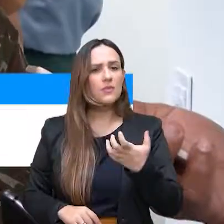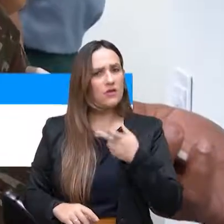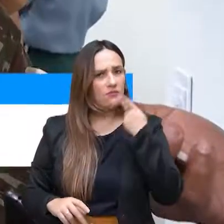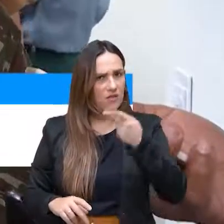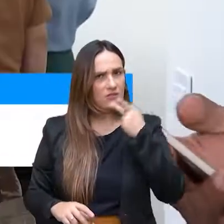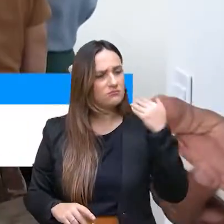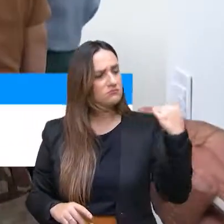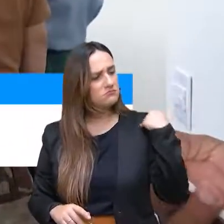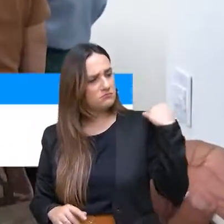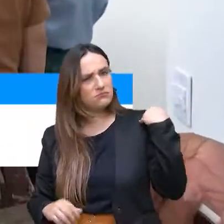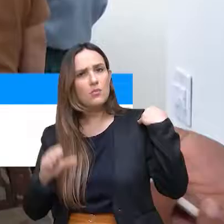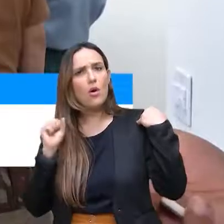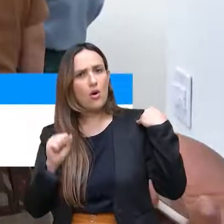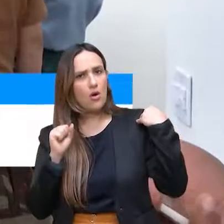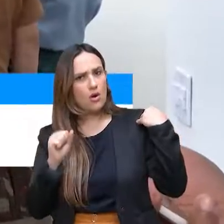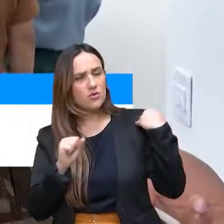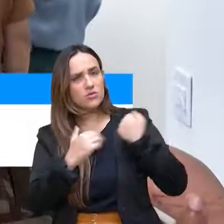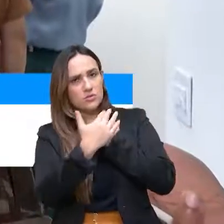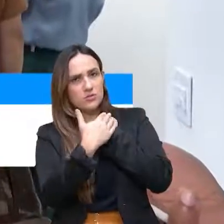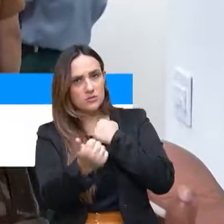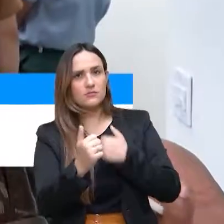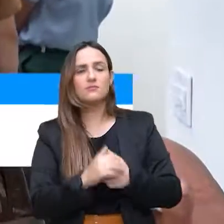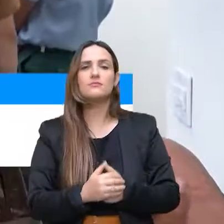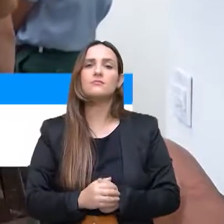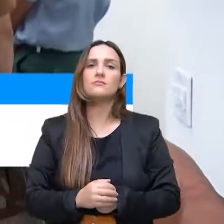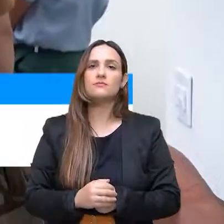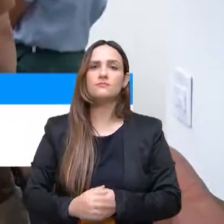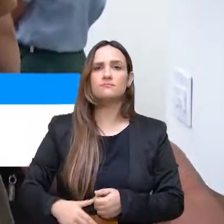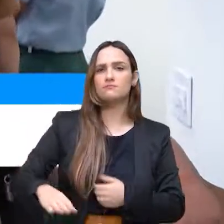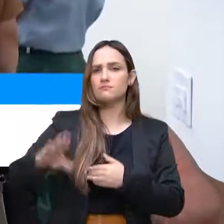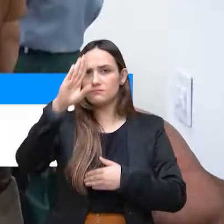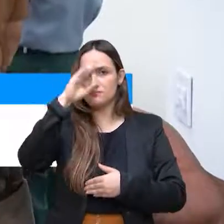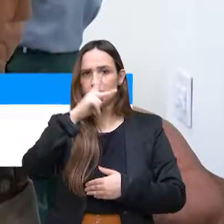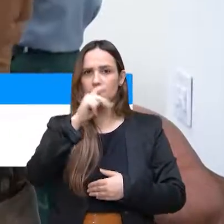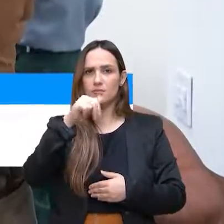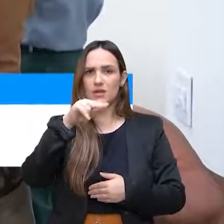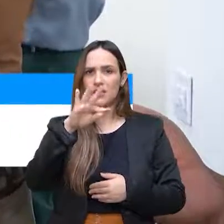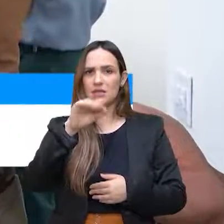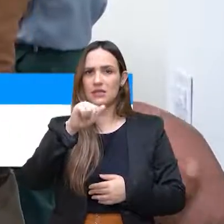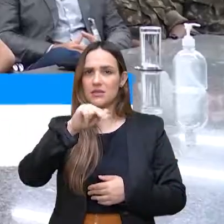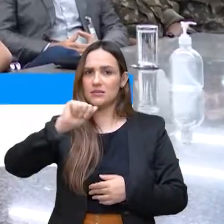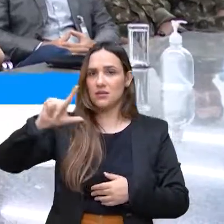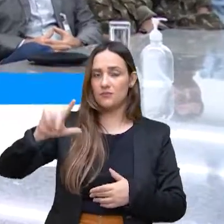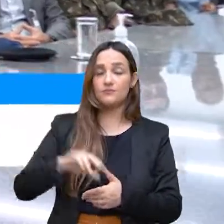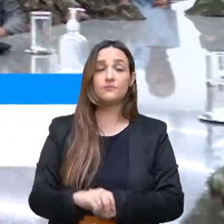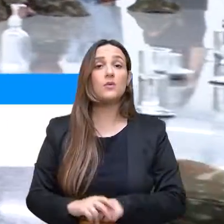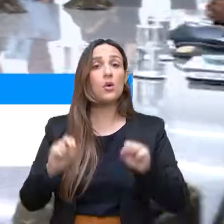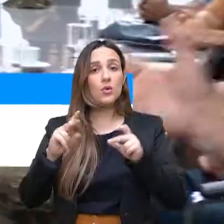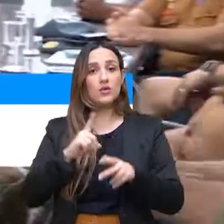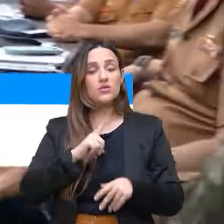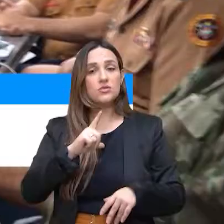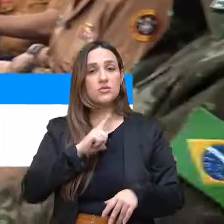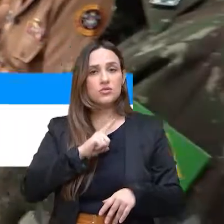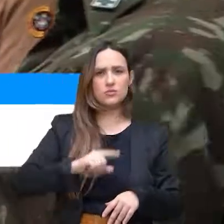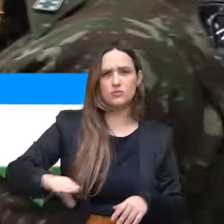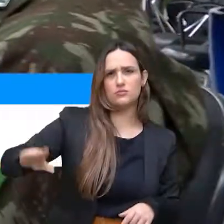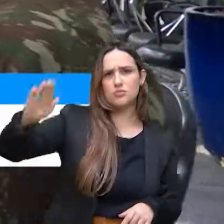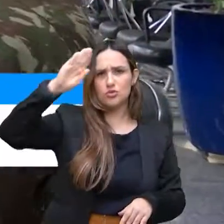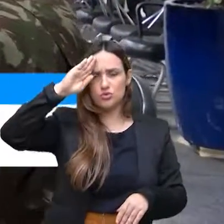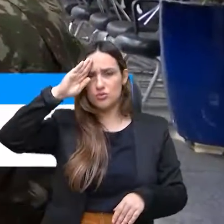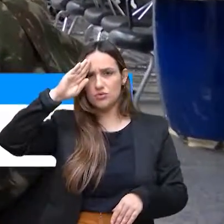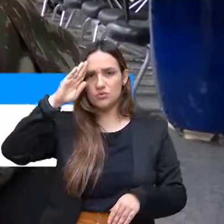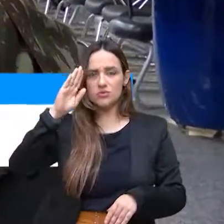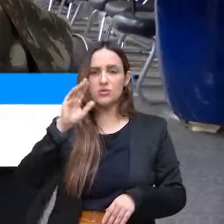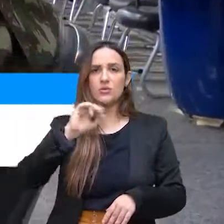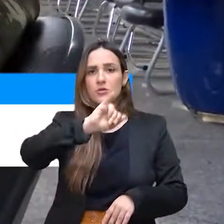Mato Grosso do Sul. Queria me colocar à disposição de todos e Pantanal. Entre as autoridades, estava